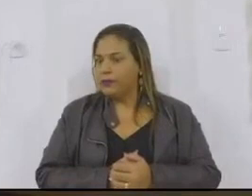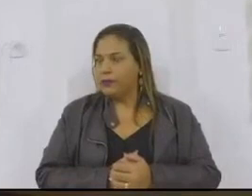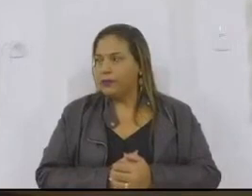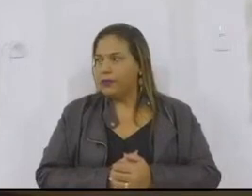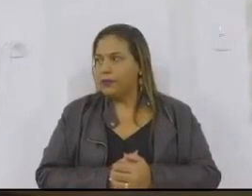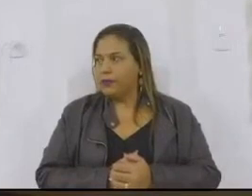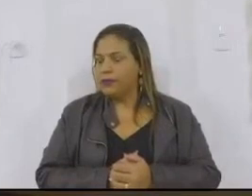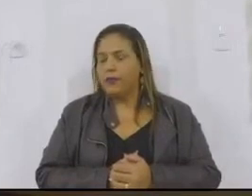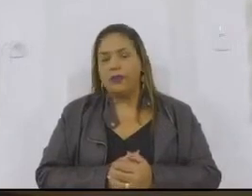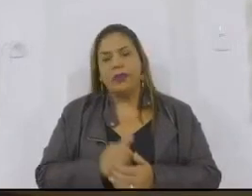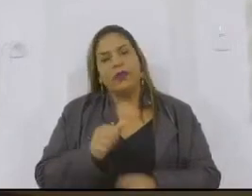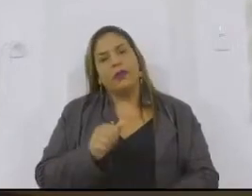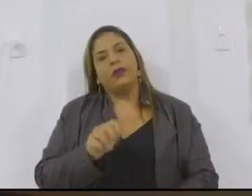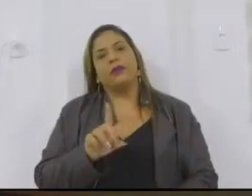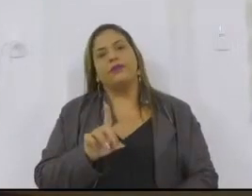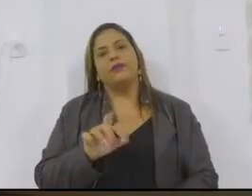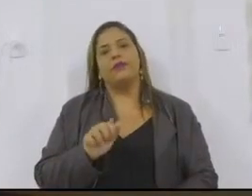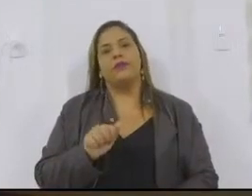Vereador Adalto,